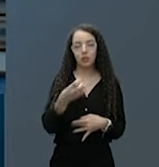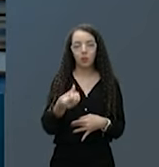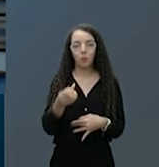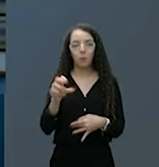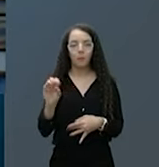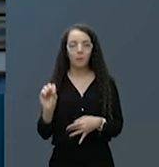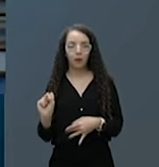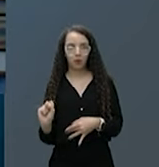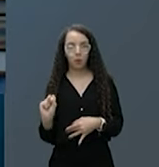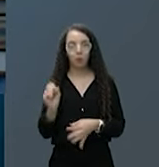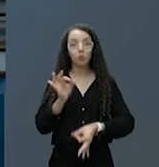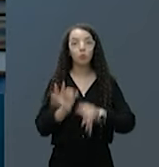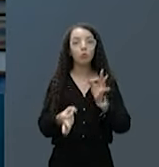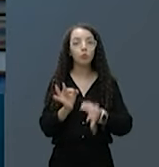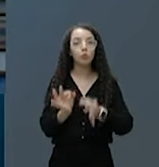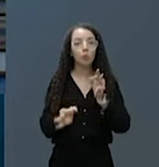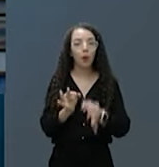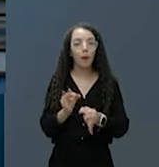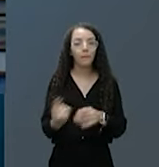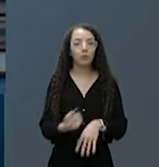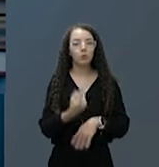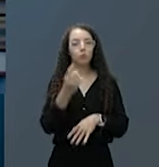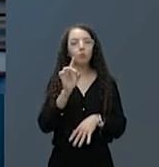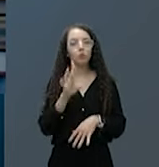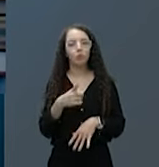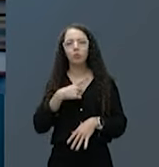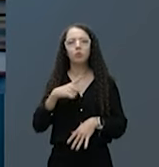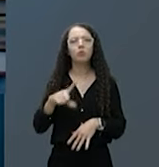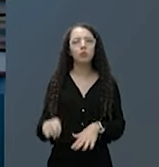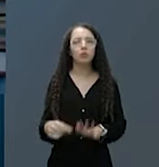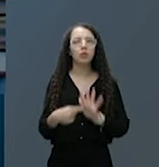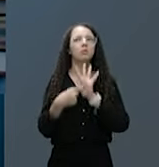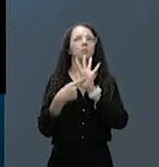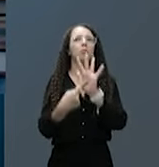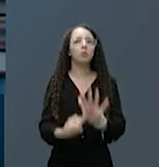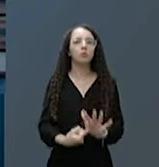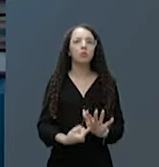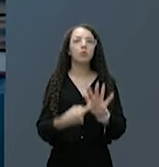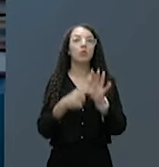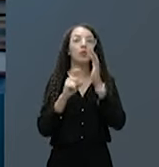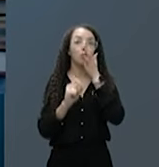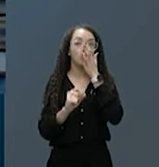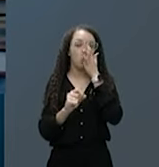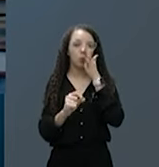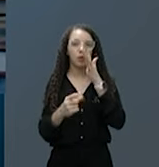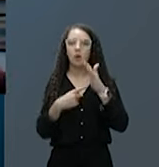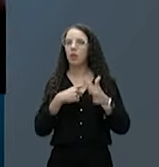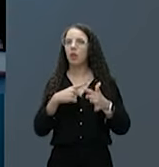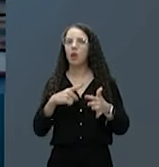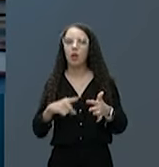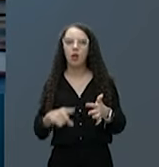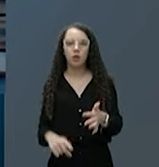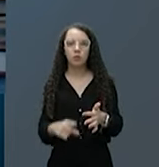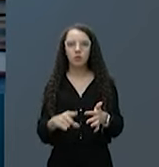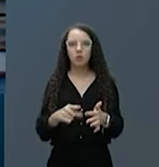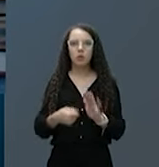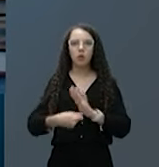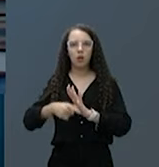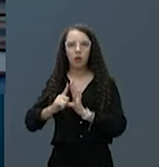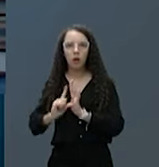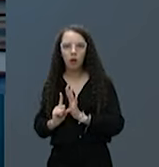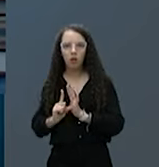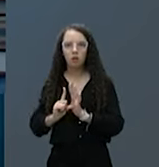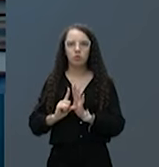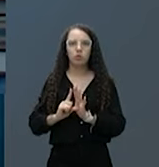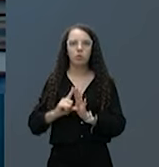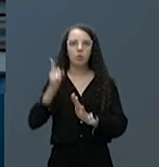exista esta menção a este ponto de não ser o precedente previsto no